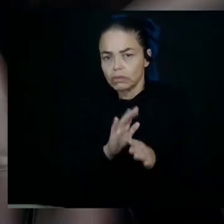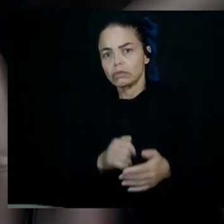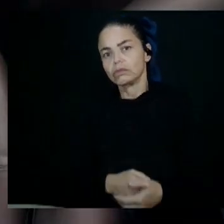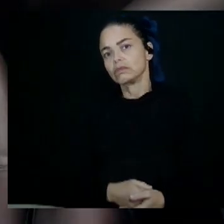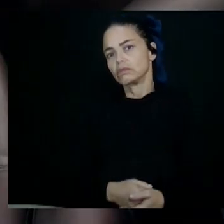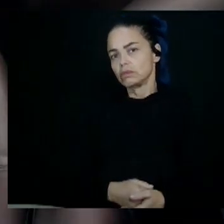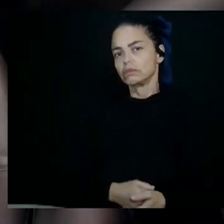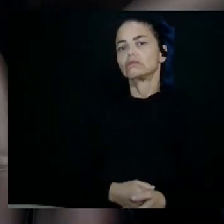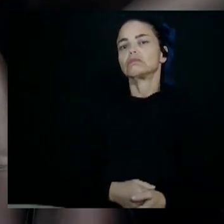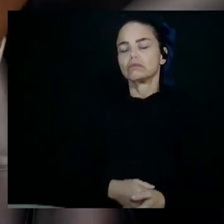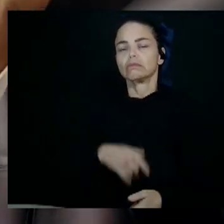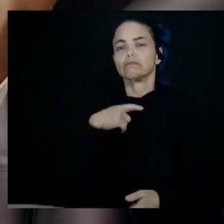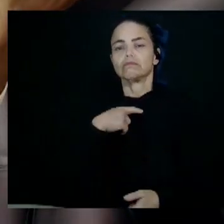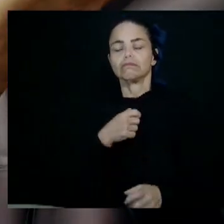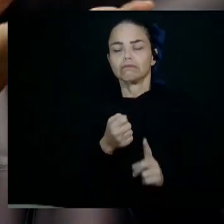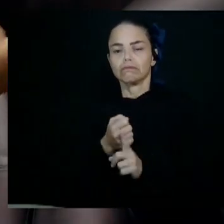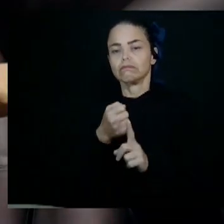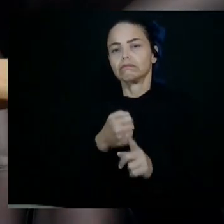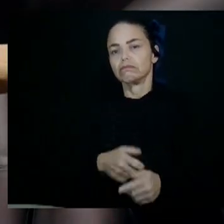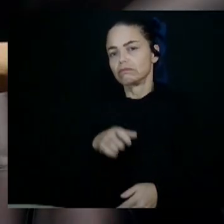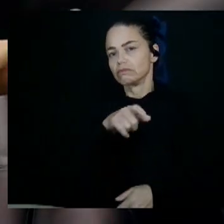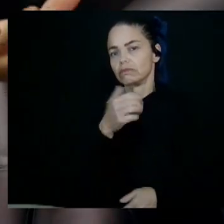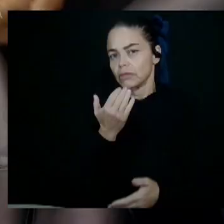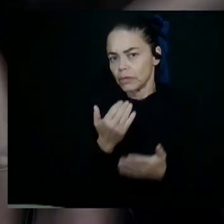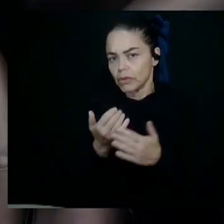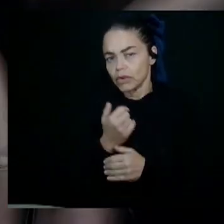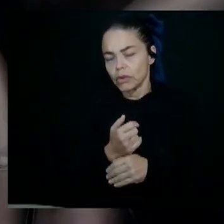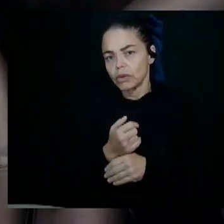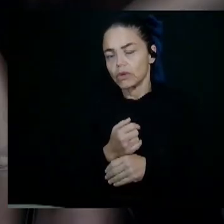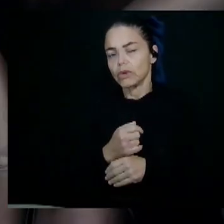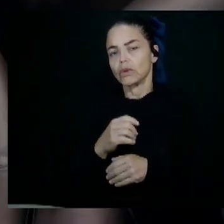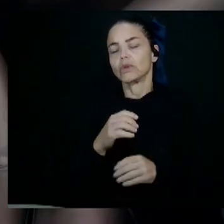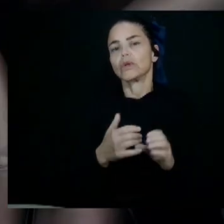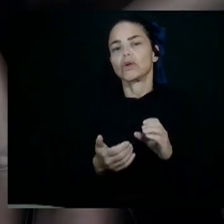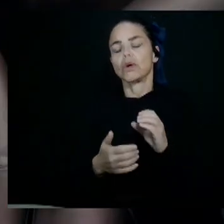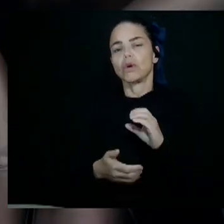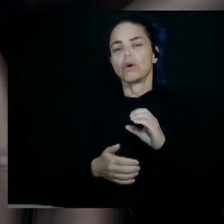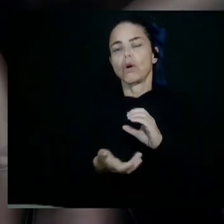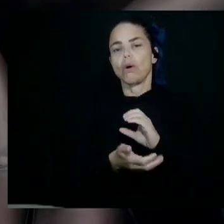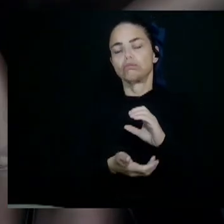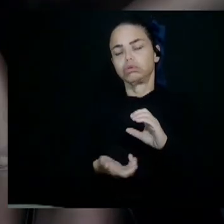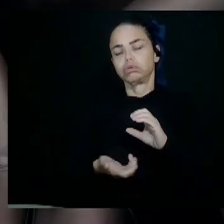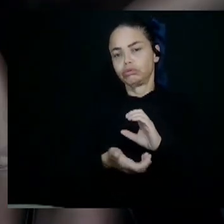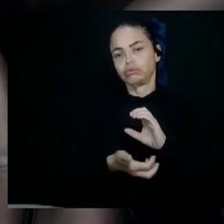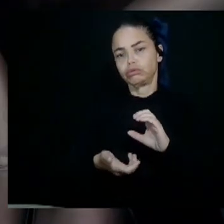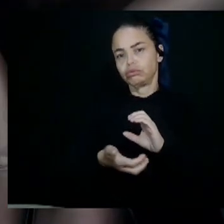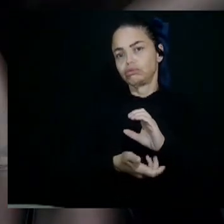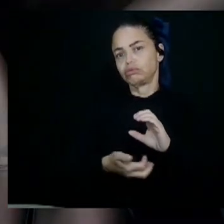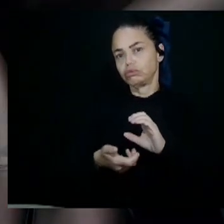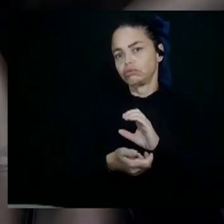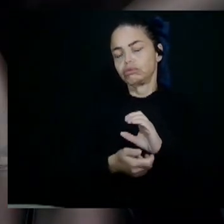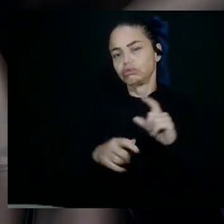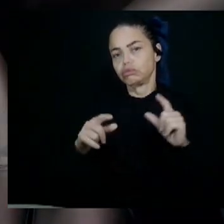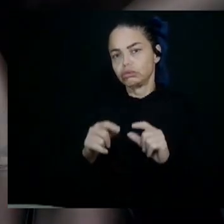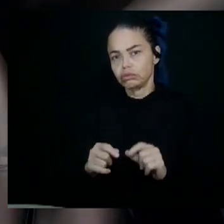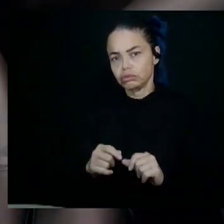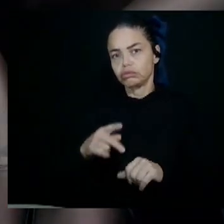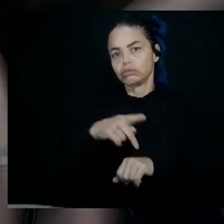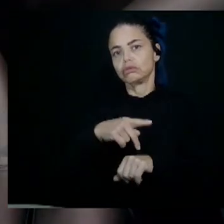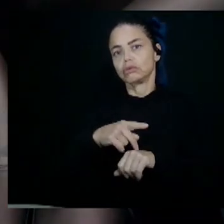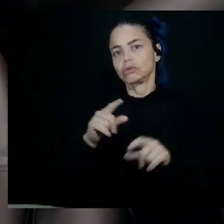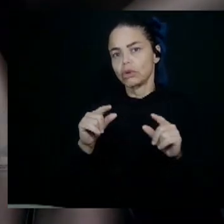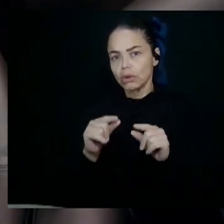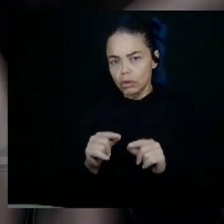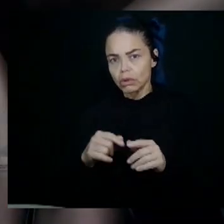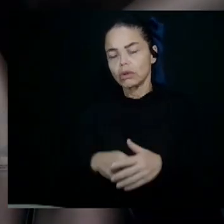isso vai impactar. Quanto você comia de calorias antes? Porque às vezes quando a gente tira a proteína animal, a gente reduz muito o consumo de calorias. Então, isso